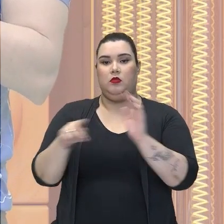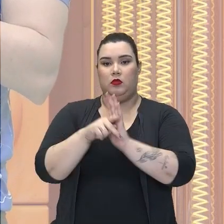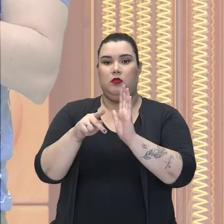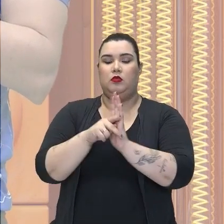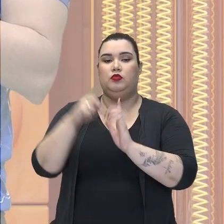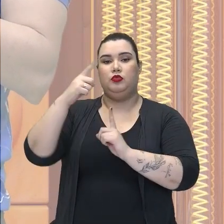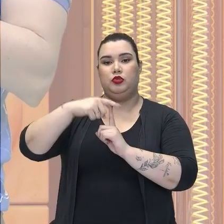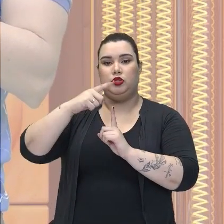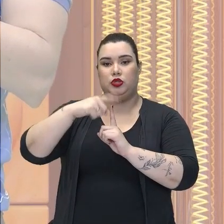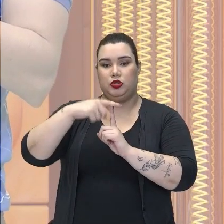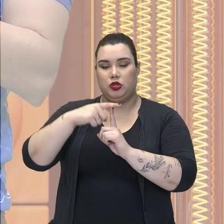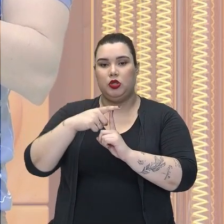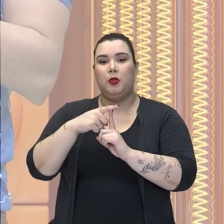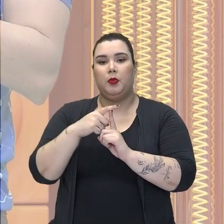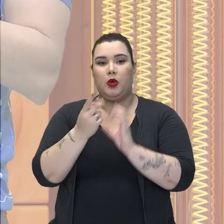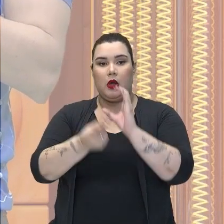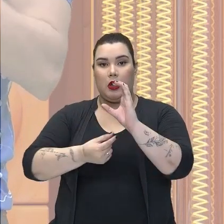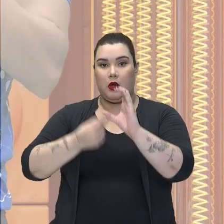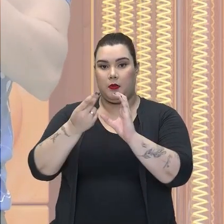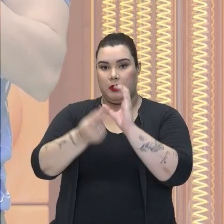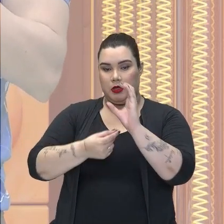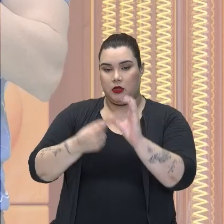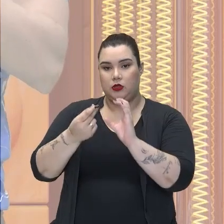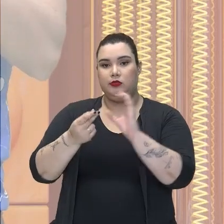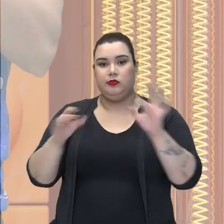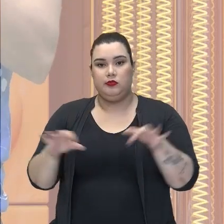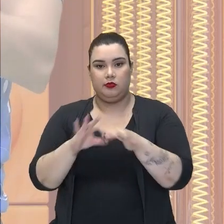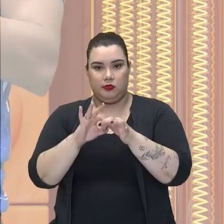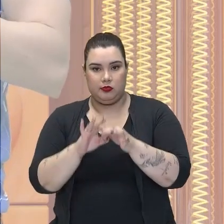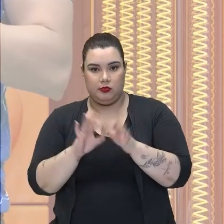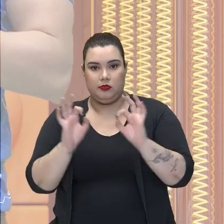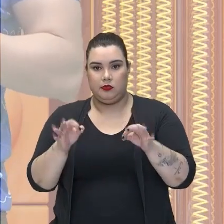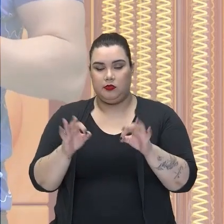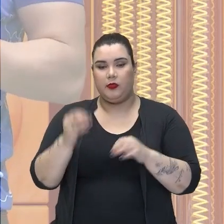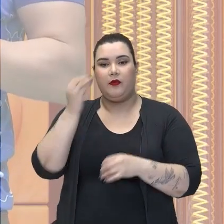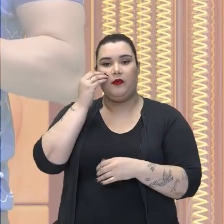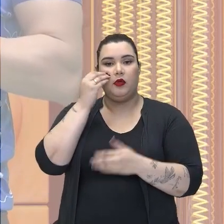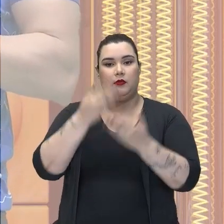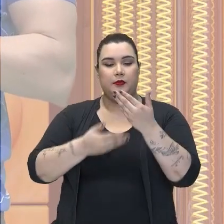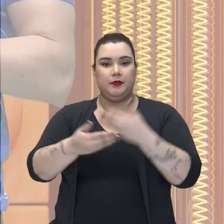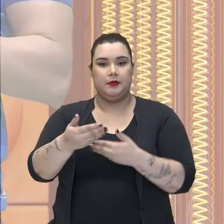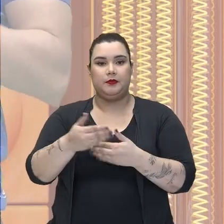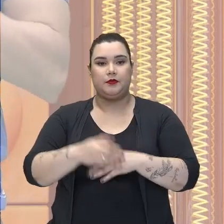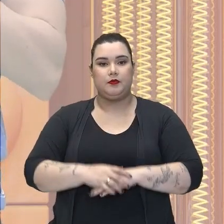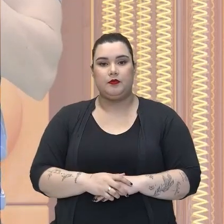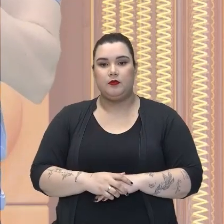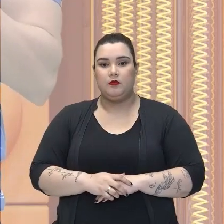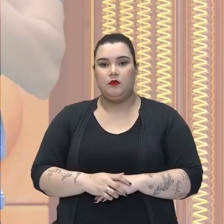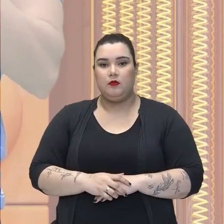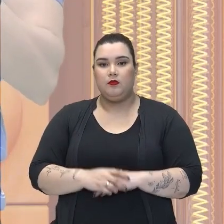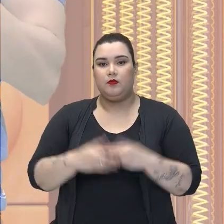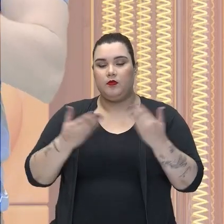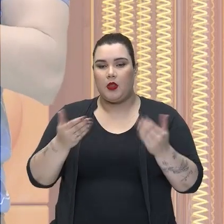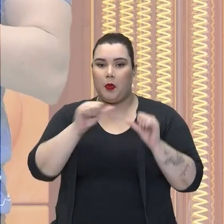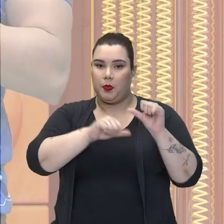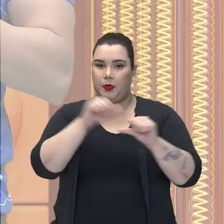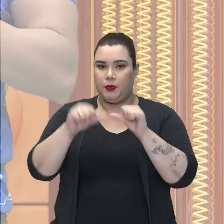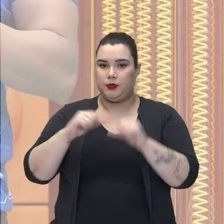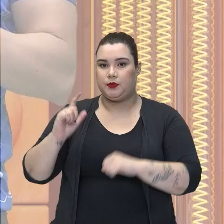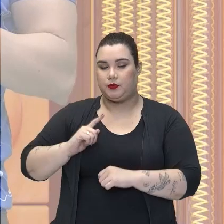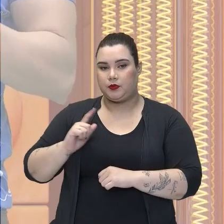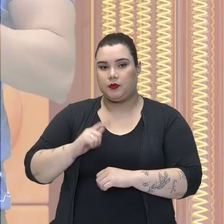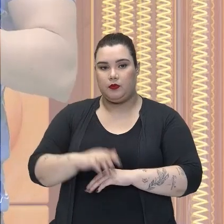de produção capitalista. E nada mudou conforme a gente vai ver nas outras etapas, tá bom? Ou pouco mudou, eu acho que fica